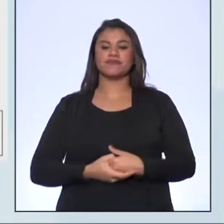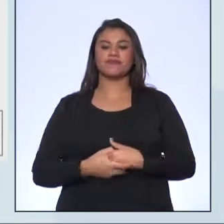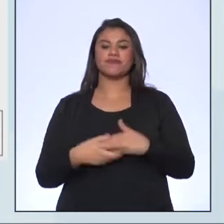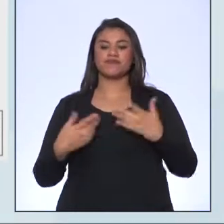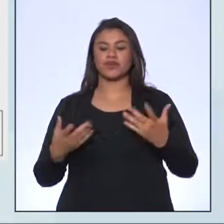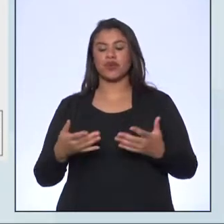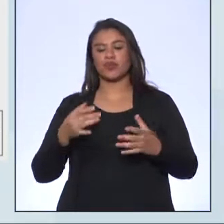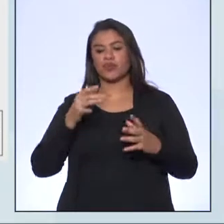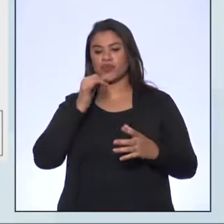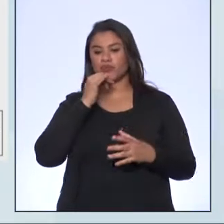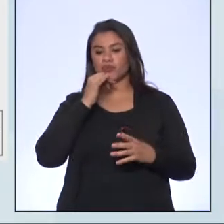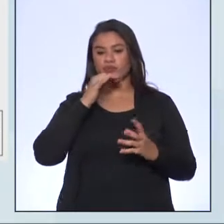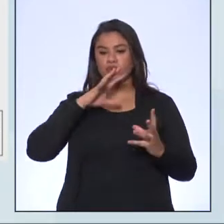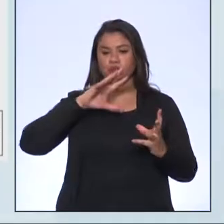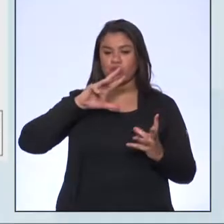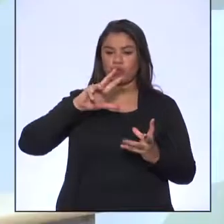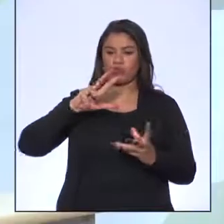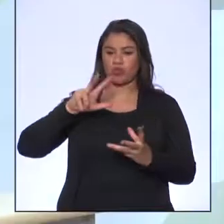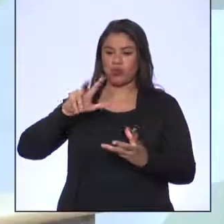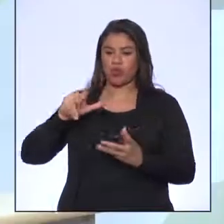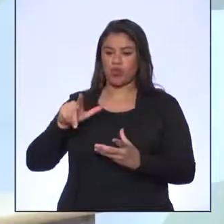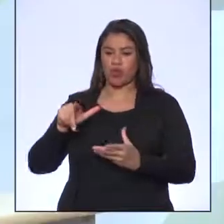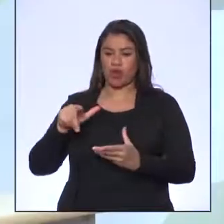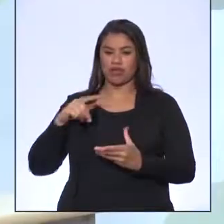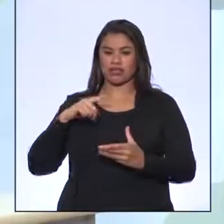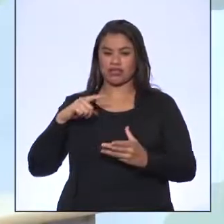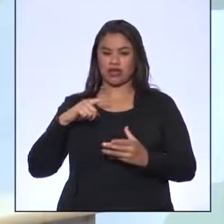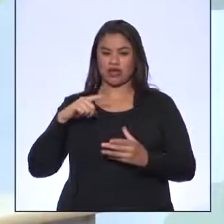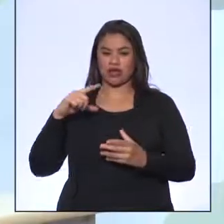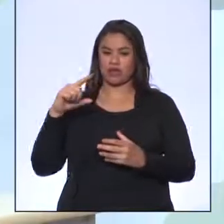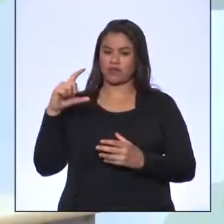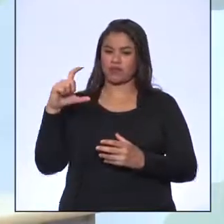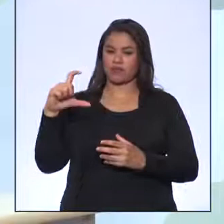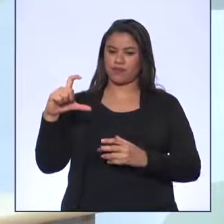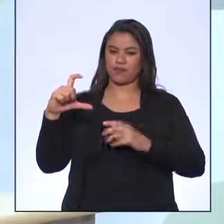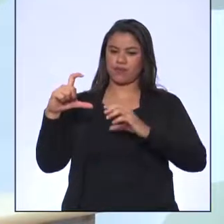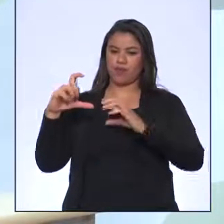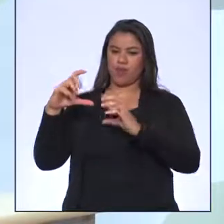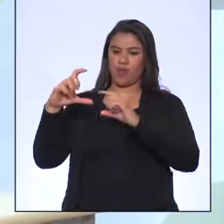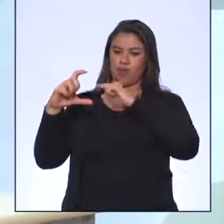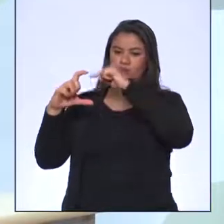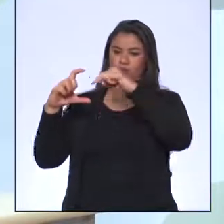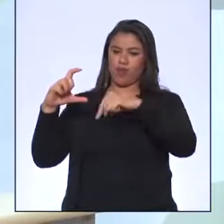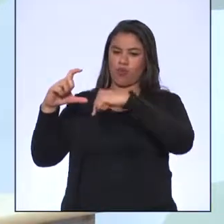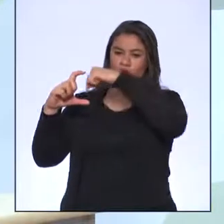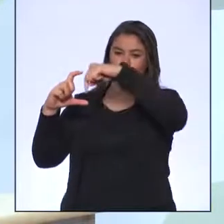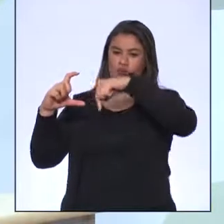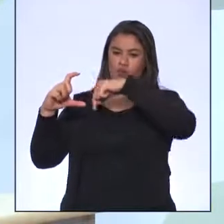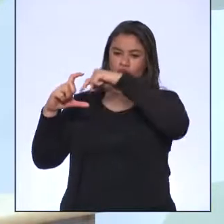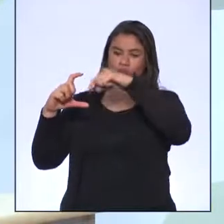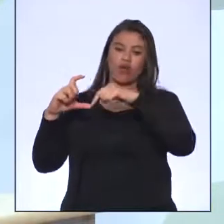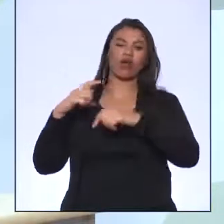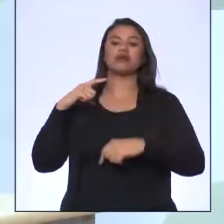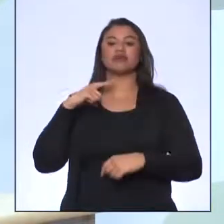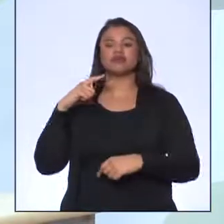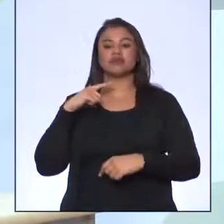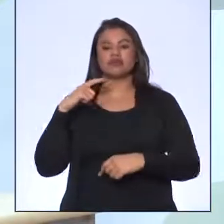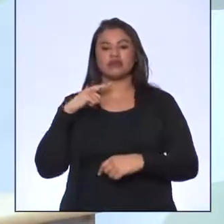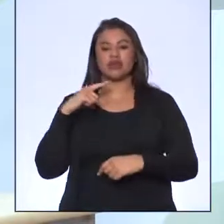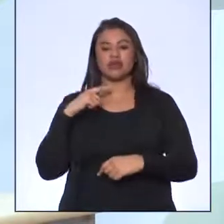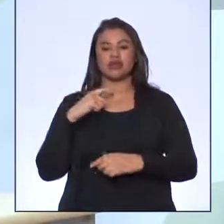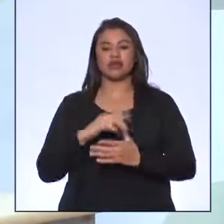tiver um globo terrestre na sua casa, você também pode trabalhar com ele. Então, são aí instrumentos,